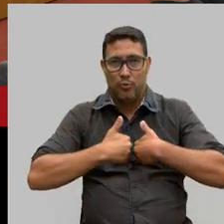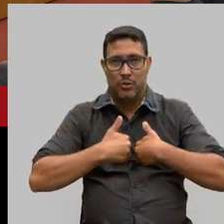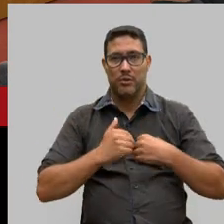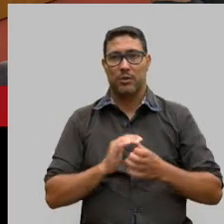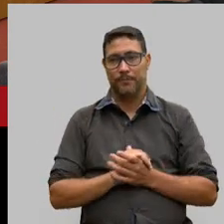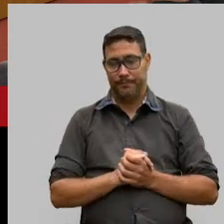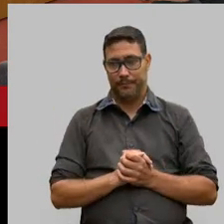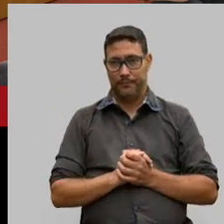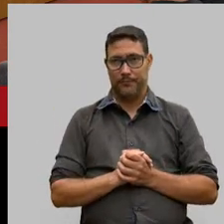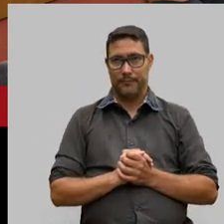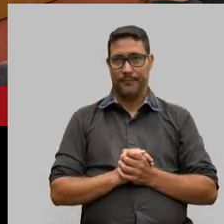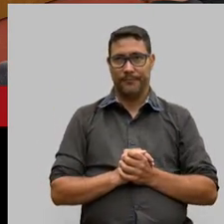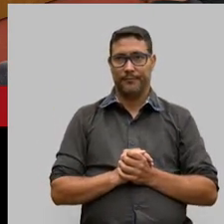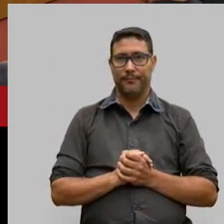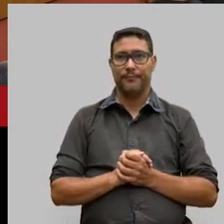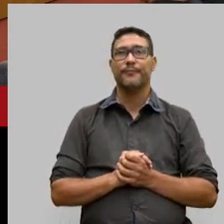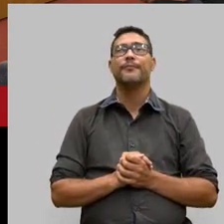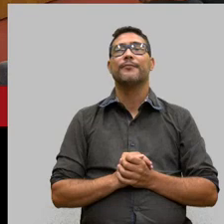apoio